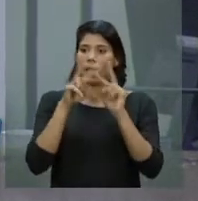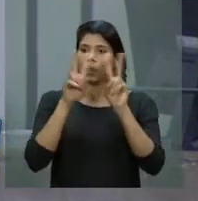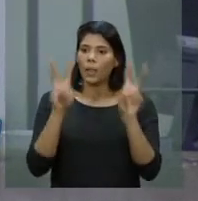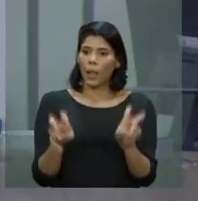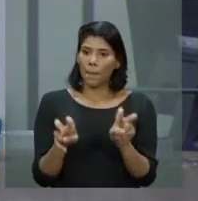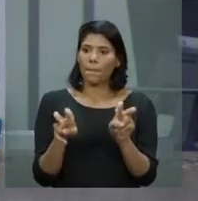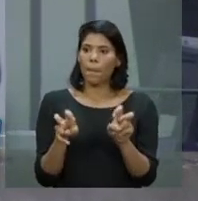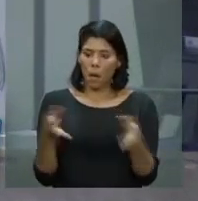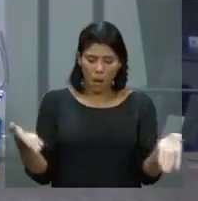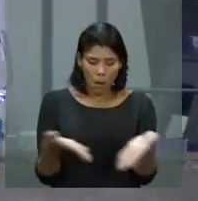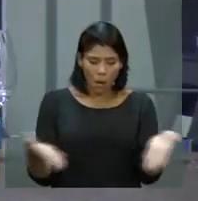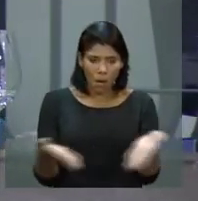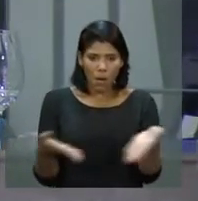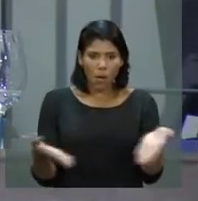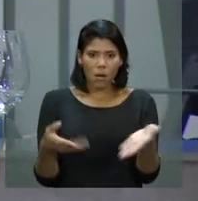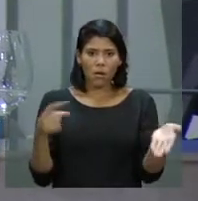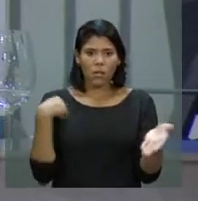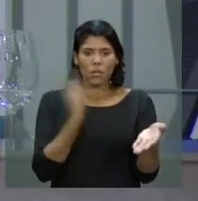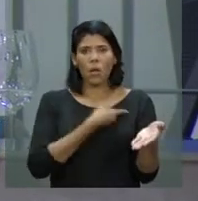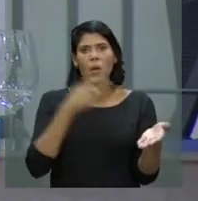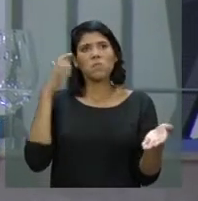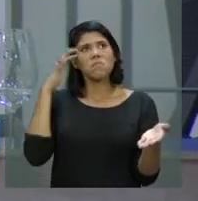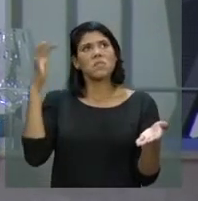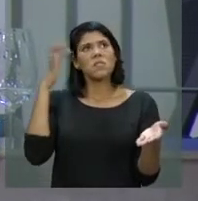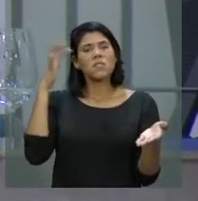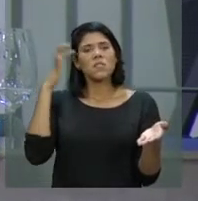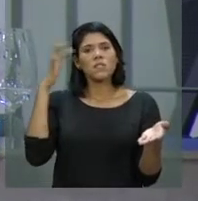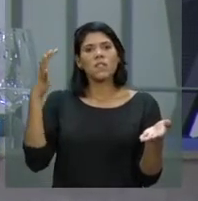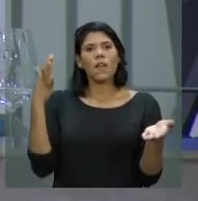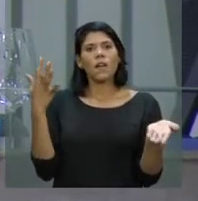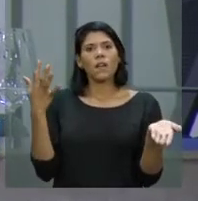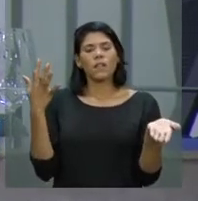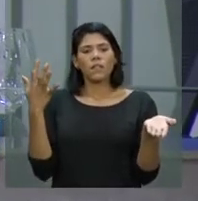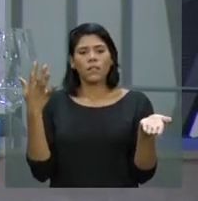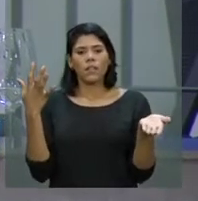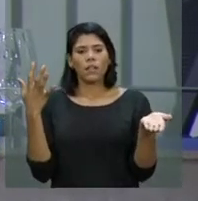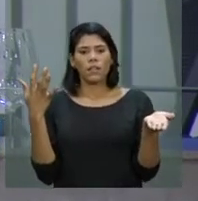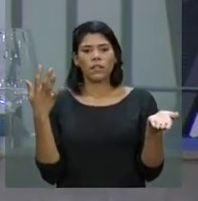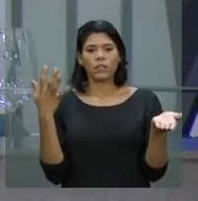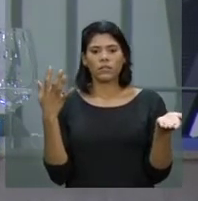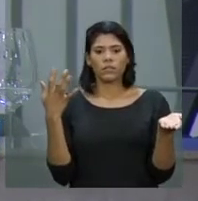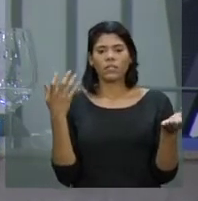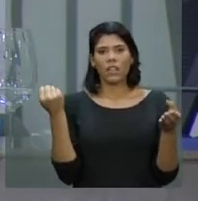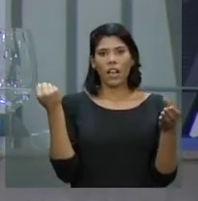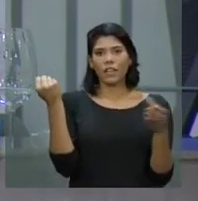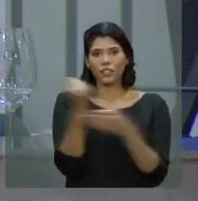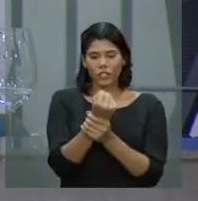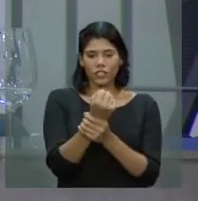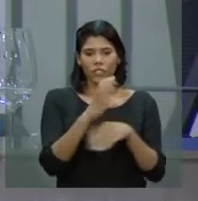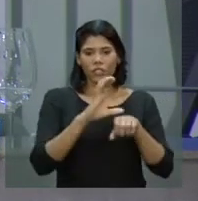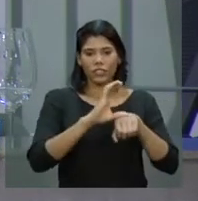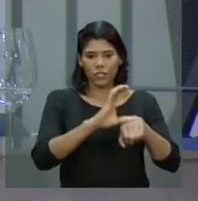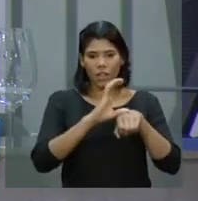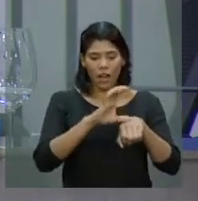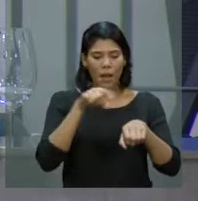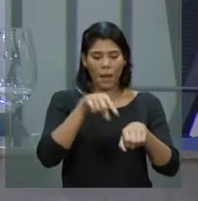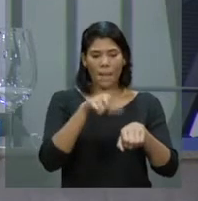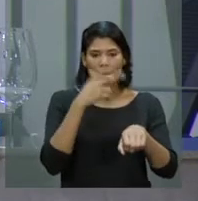nem pensávamos, talvez pensávamos que as nossas garantias constitucionais